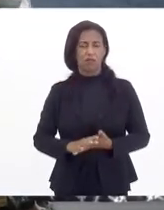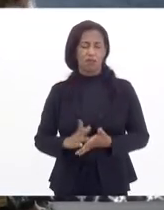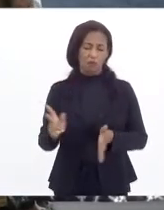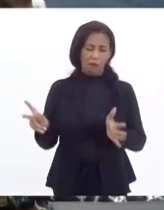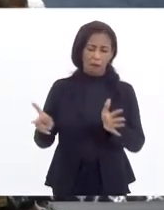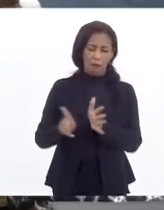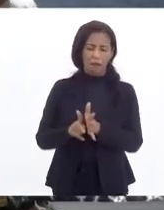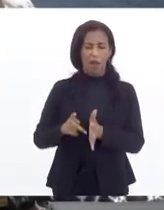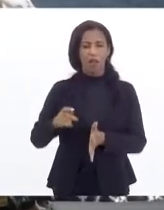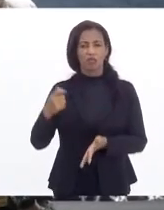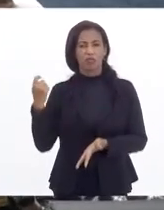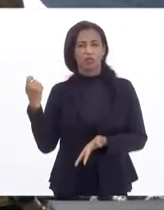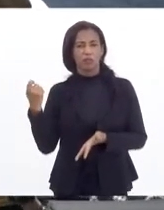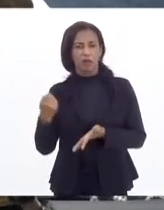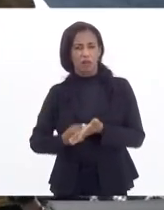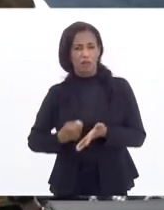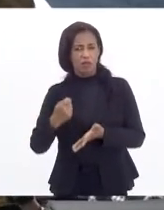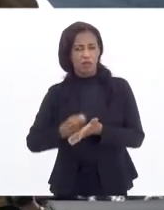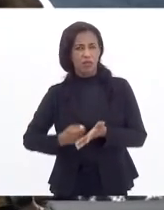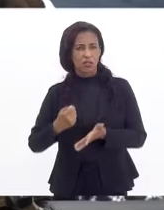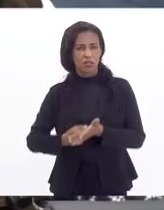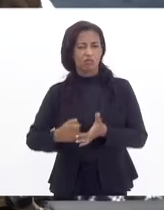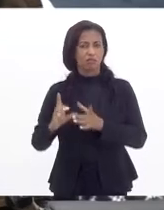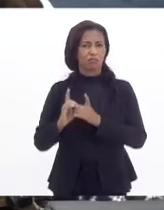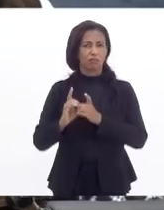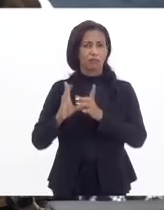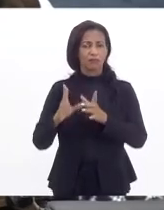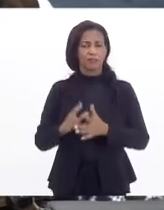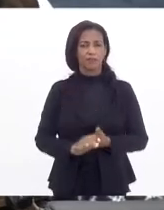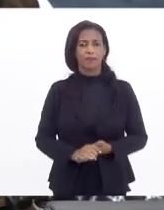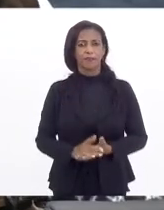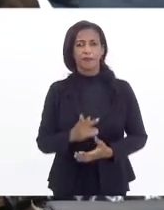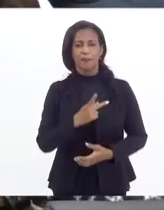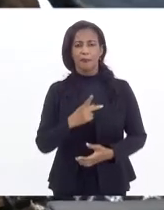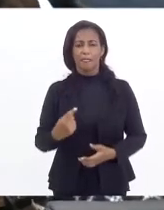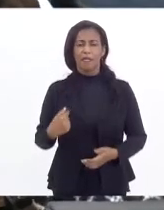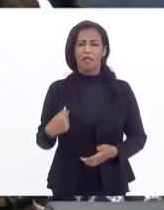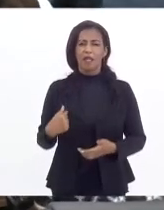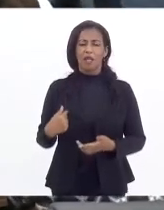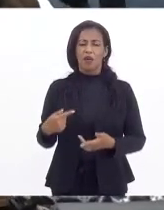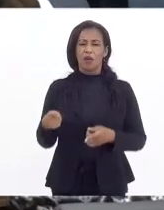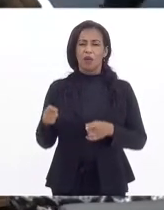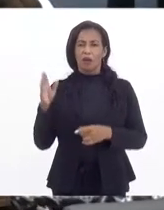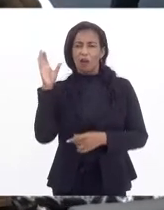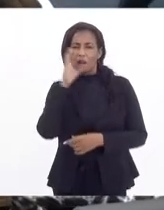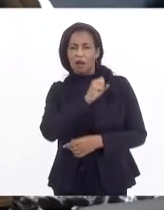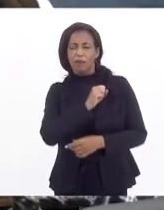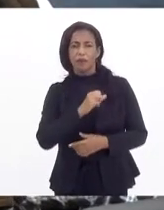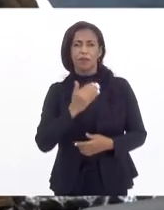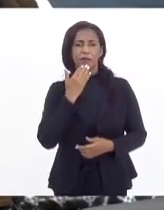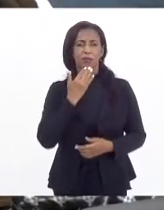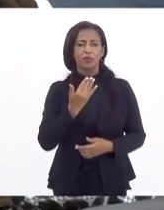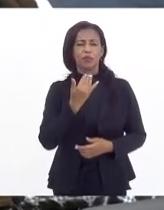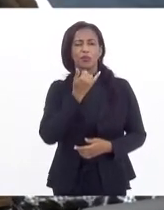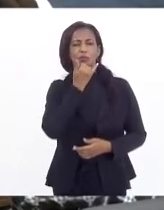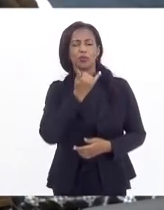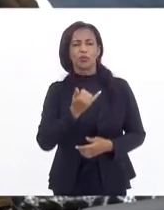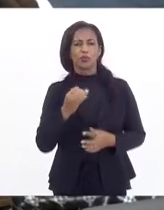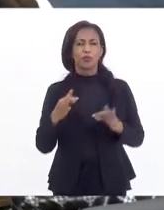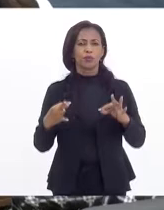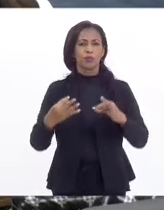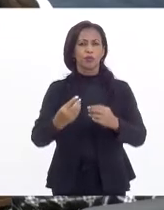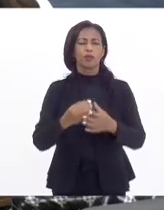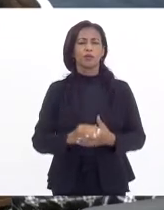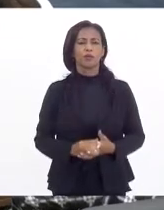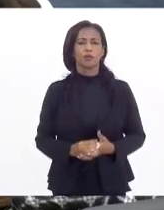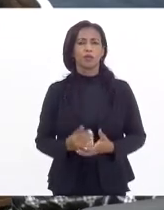parte da resistência democrática. Presidente André Siciliano, eu me permito muito rapidamente, pedindo desculpa a todos, que